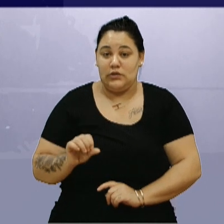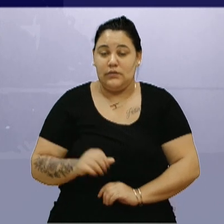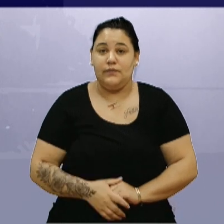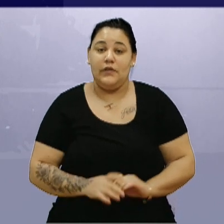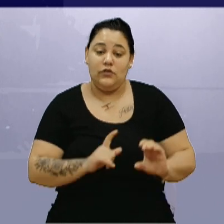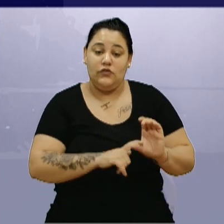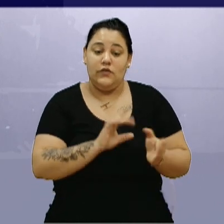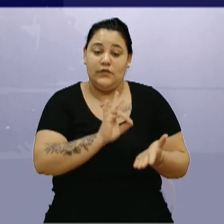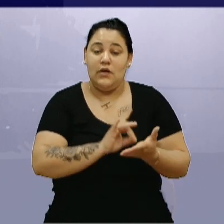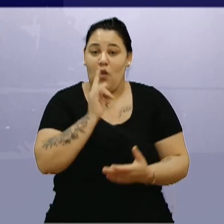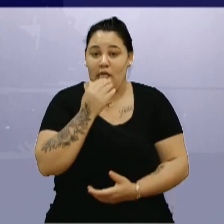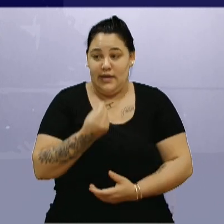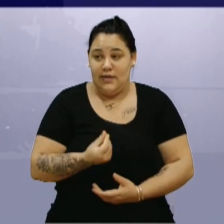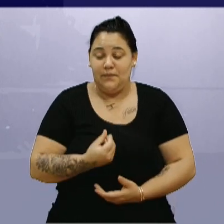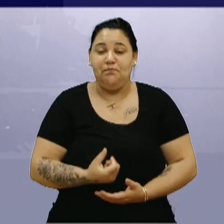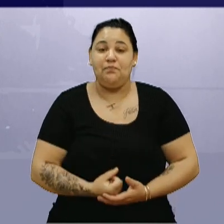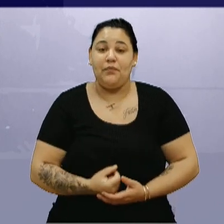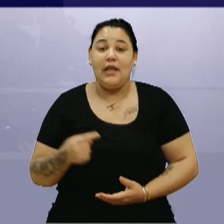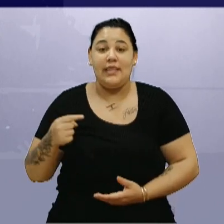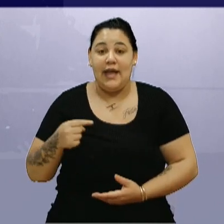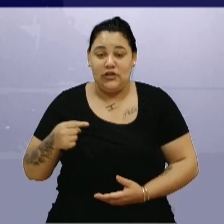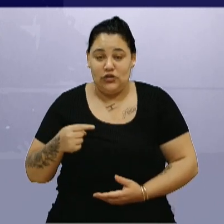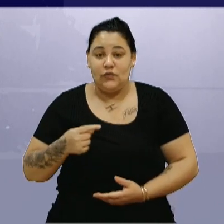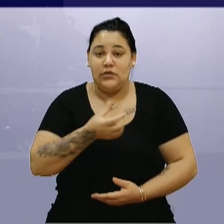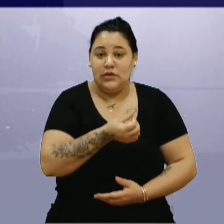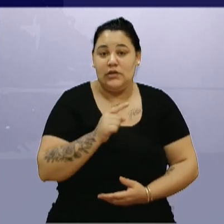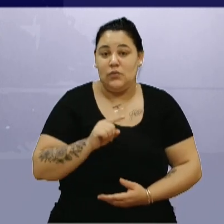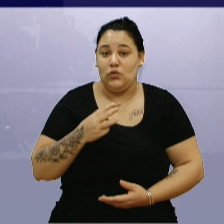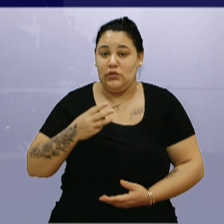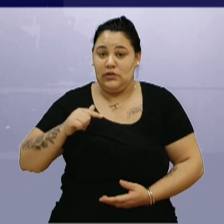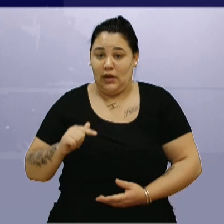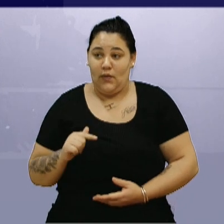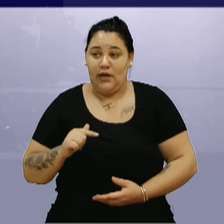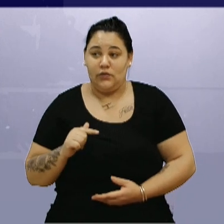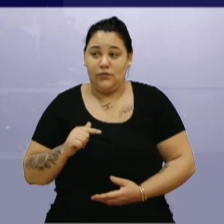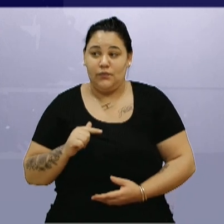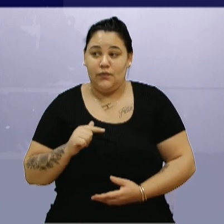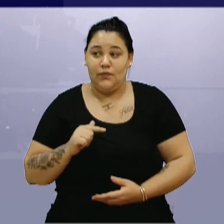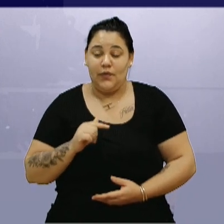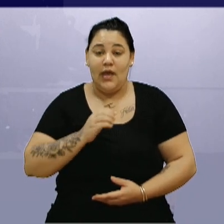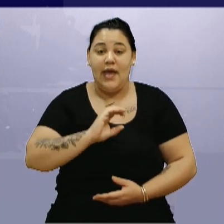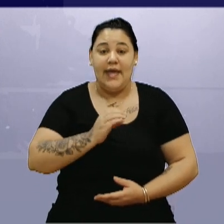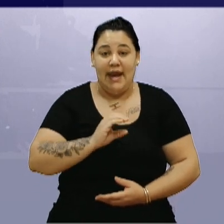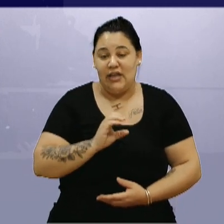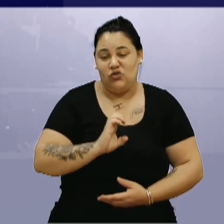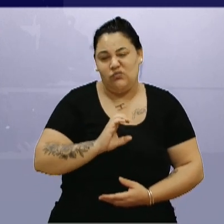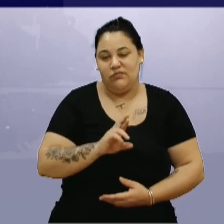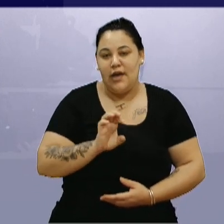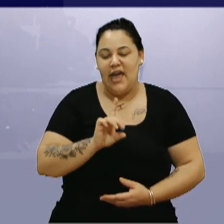Dívida consolidada líquida, negativos 6,34%. Operações de crédito,